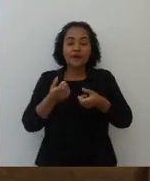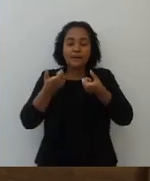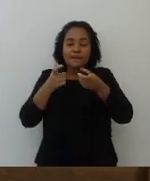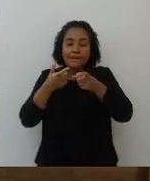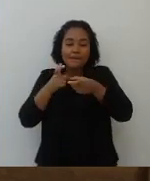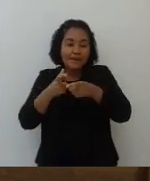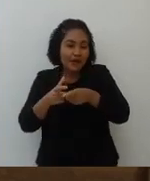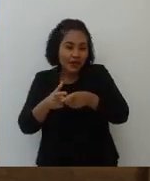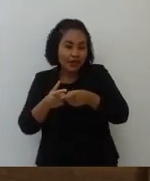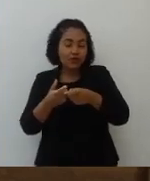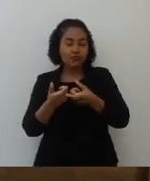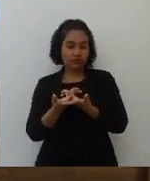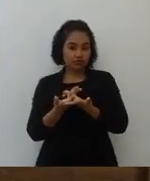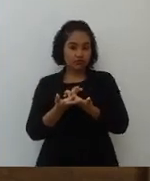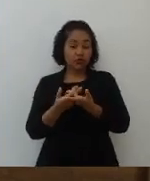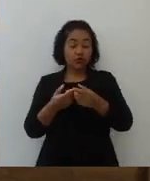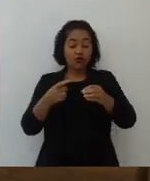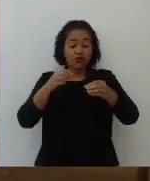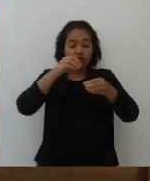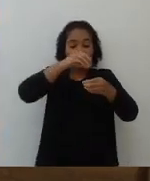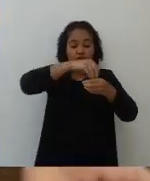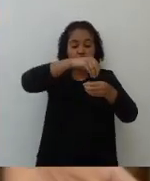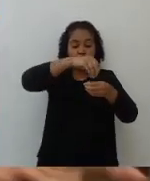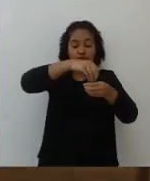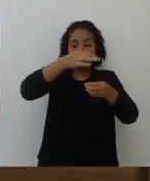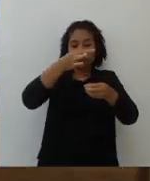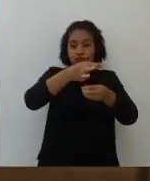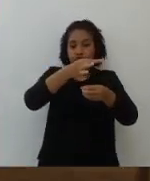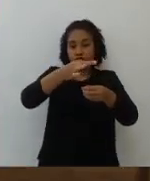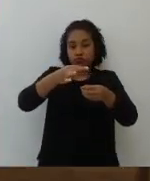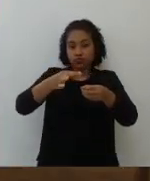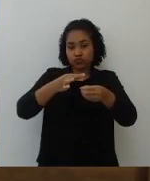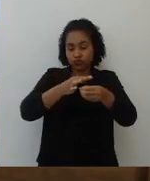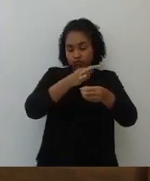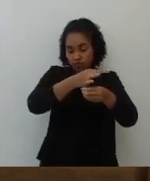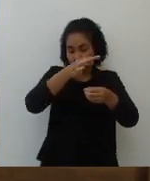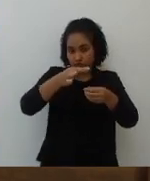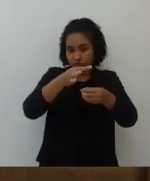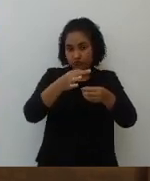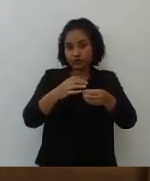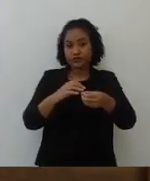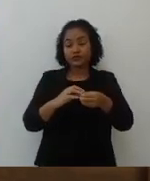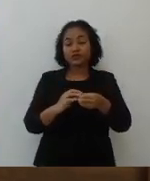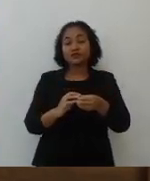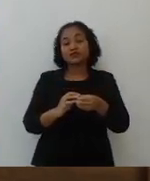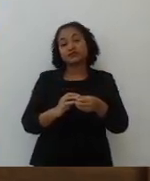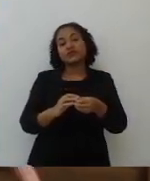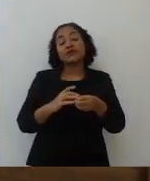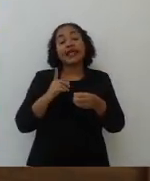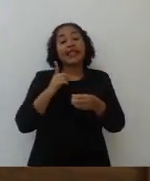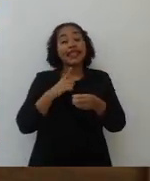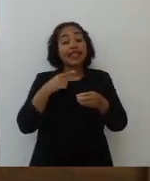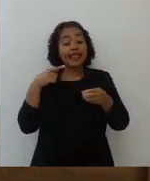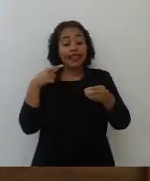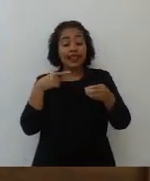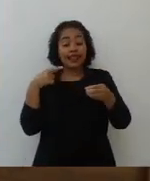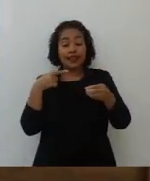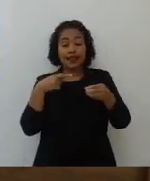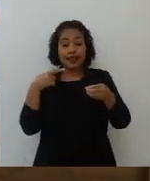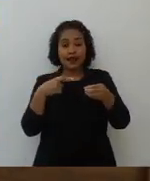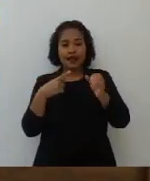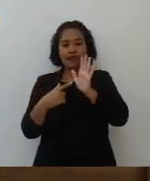gente fala órgãos, a gente lembra de função. Então, os orgânulos ou organelas,